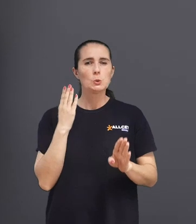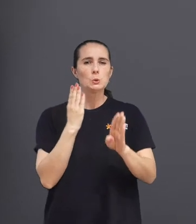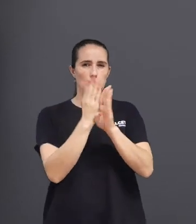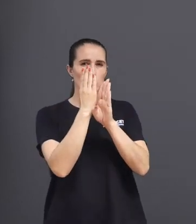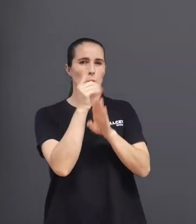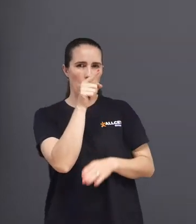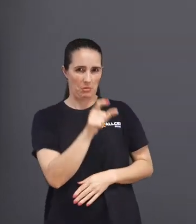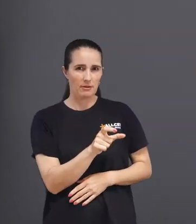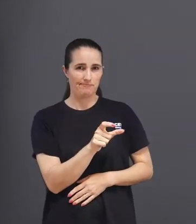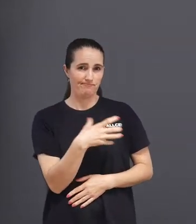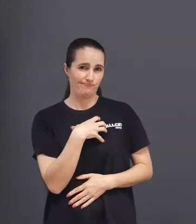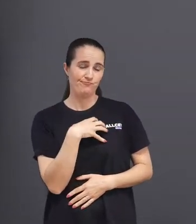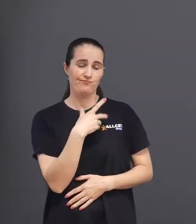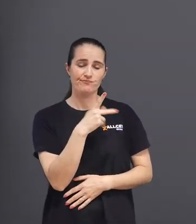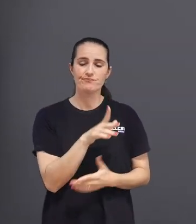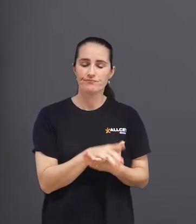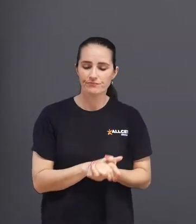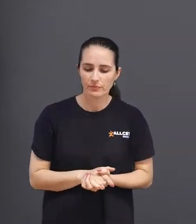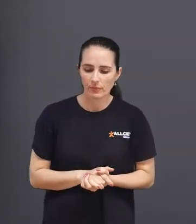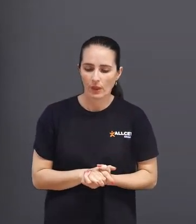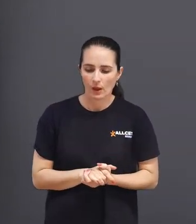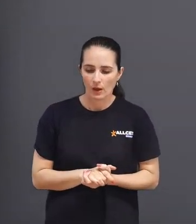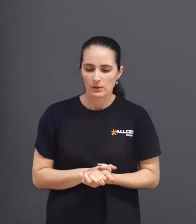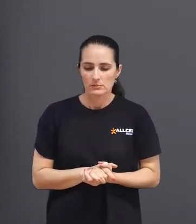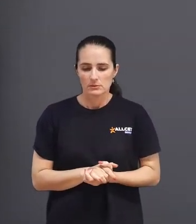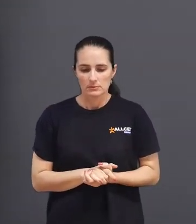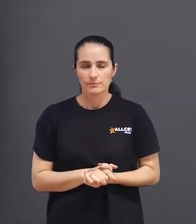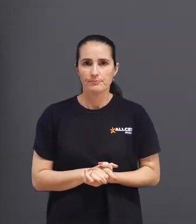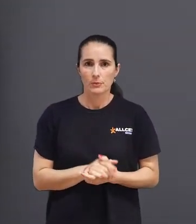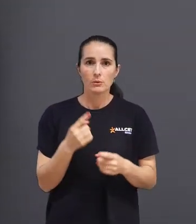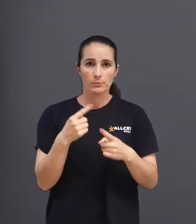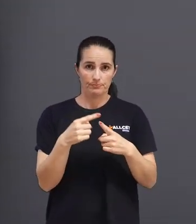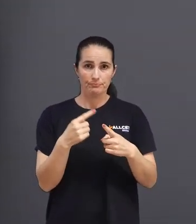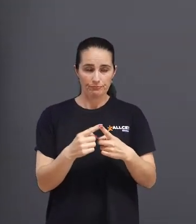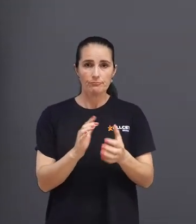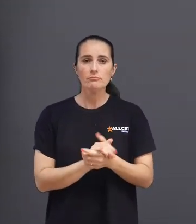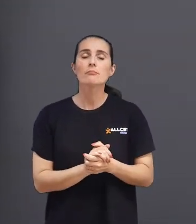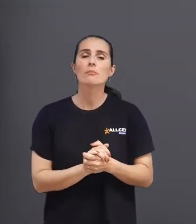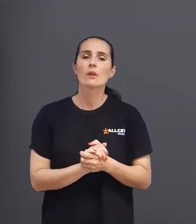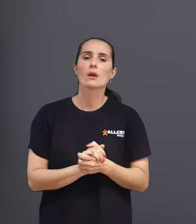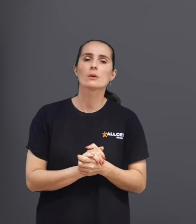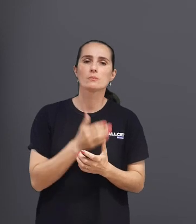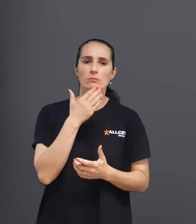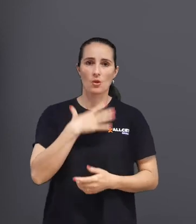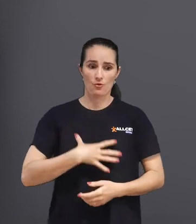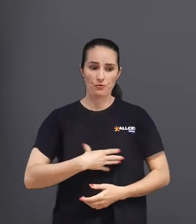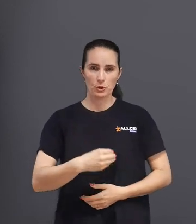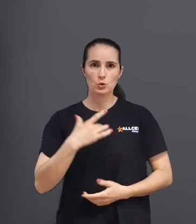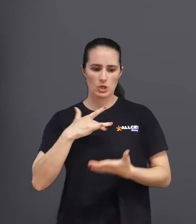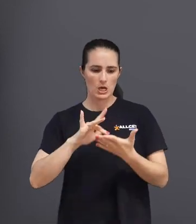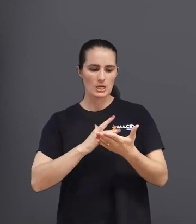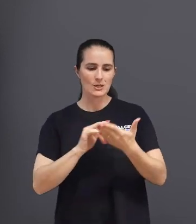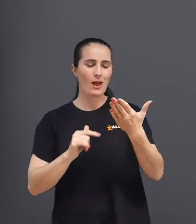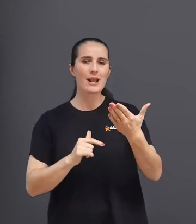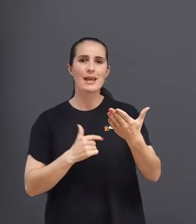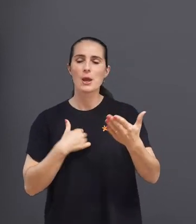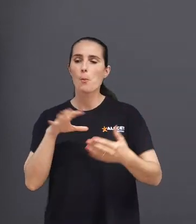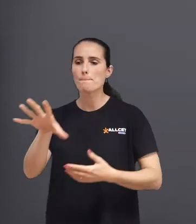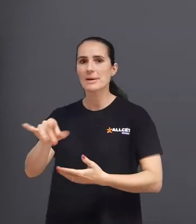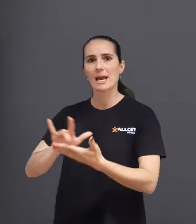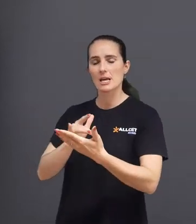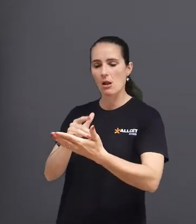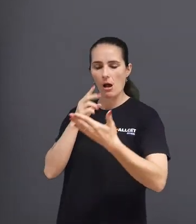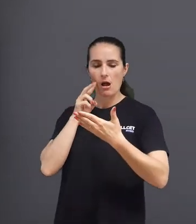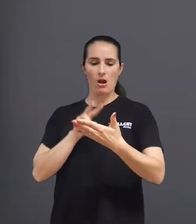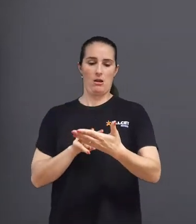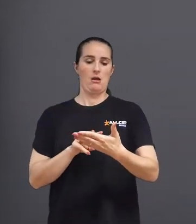Você não pode denunciar ele não é seu inimigo, você tem que orar. E daí eu comecei a falar que queria voltar para minha